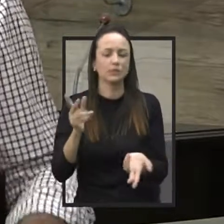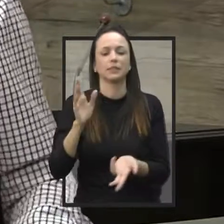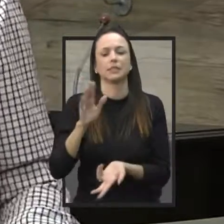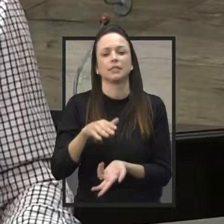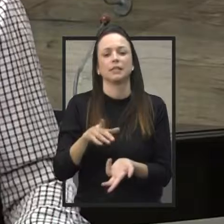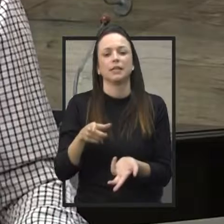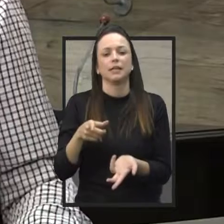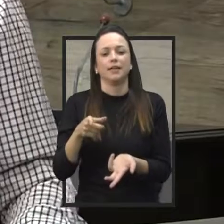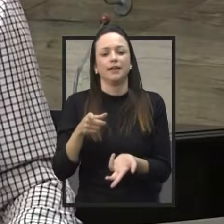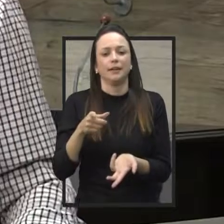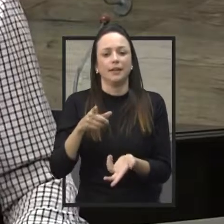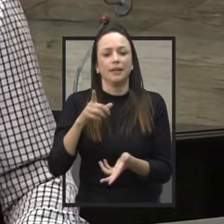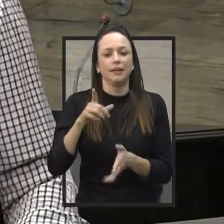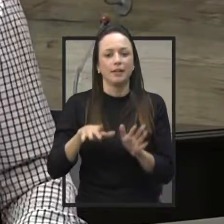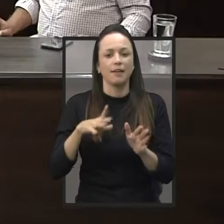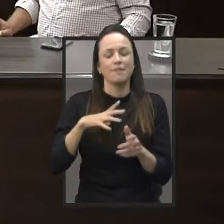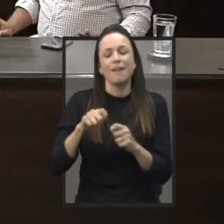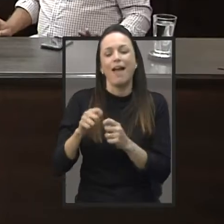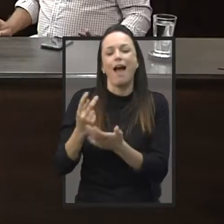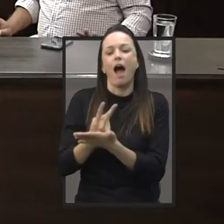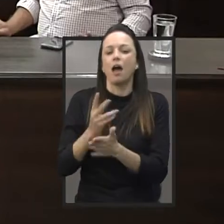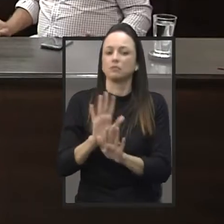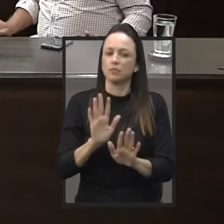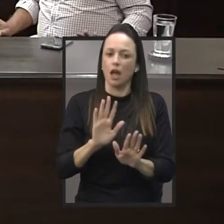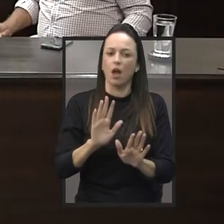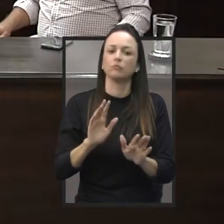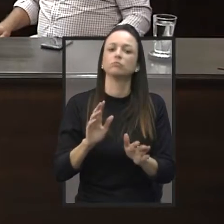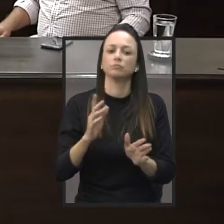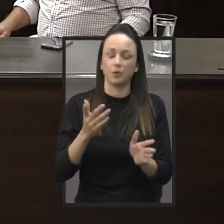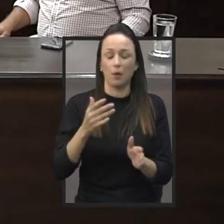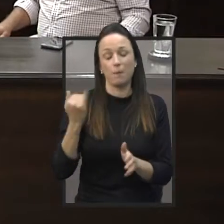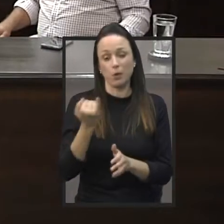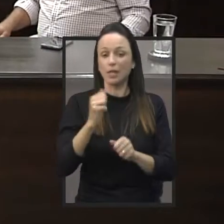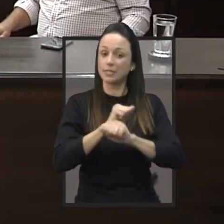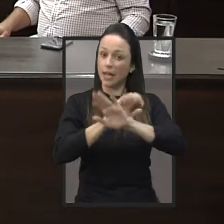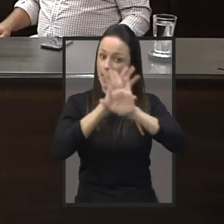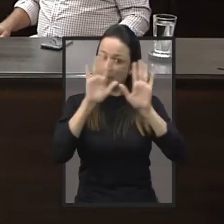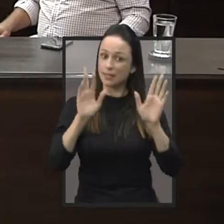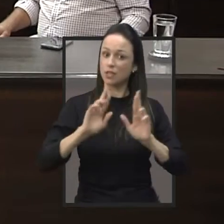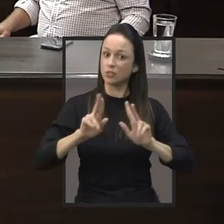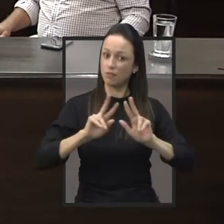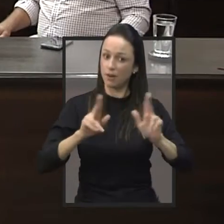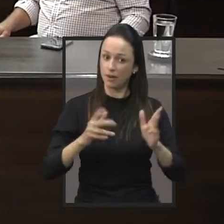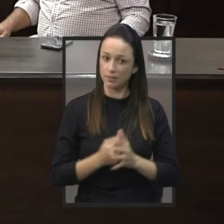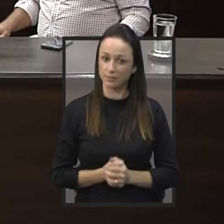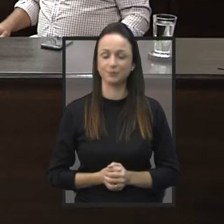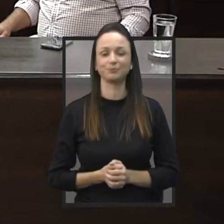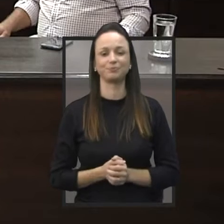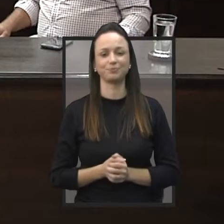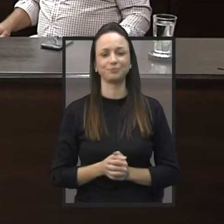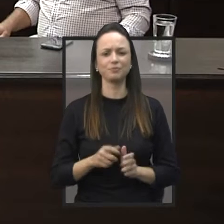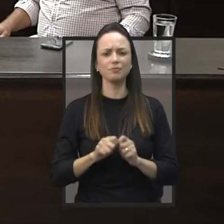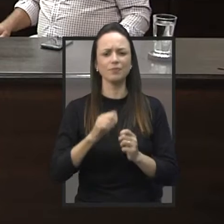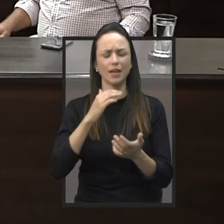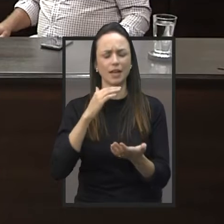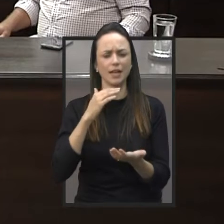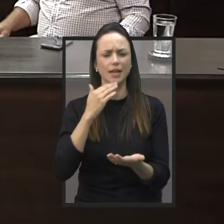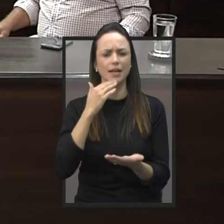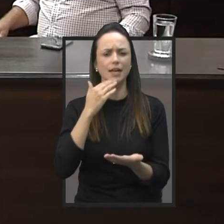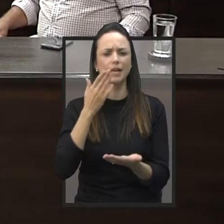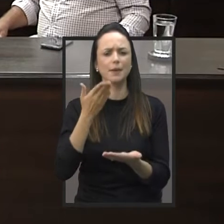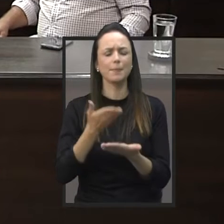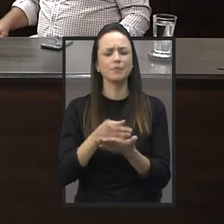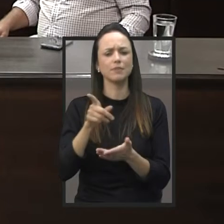uma maneira inadequada. Bom, importante esclarecimento então, né, vereador? Exatamente. Vamos falar um pouquinho sobre um requerimento que o senhor